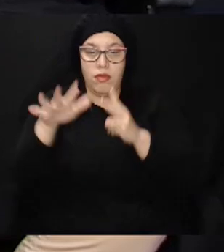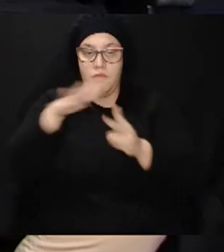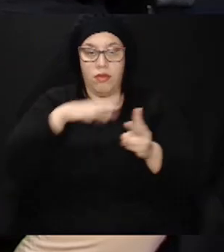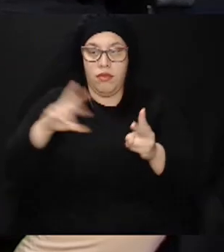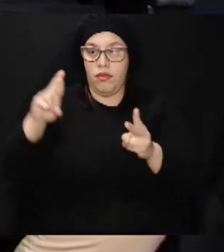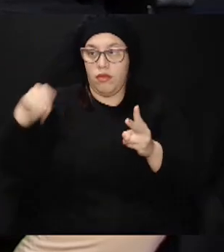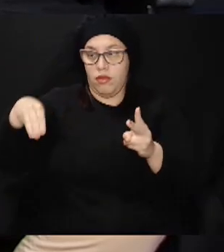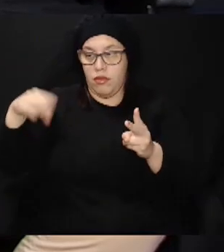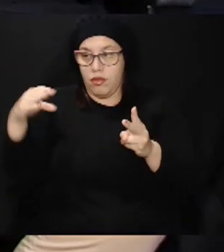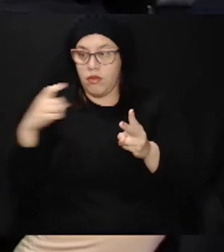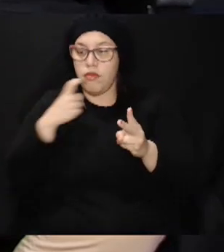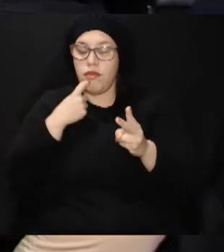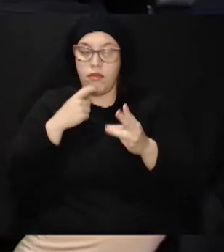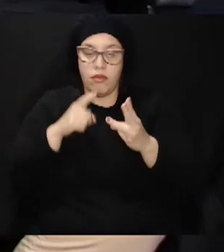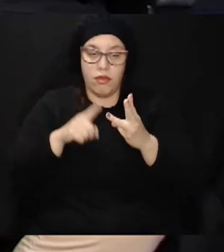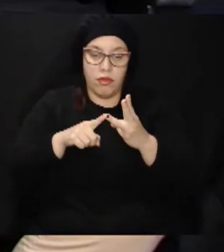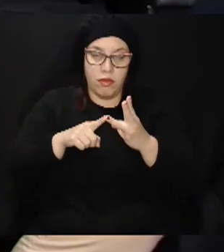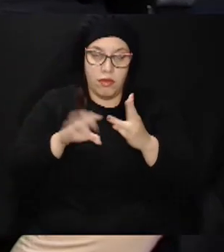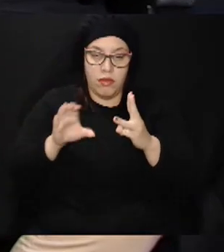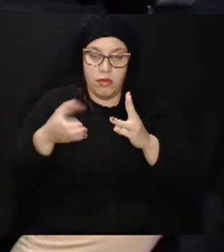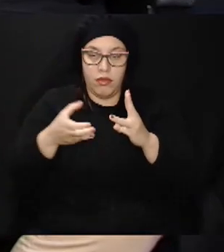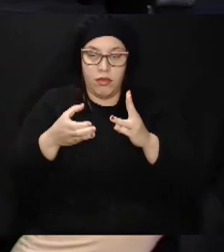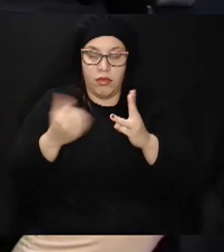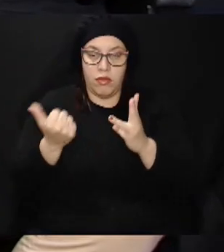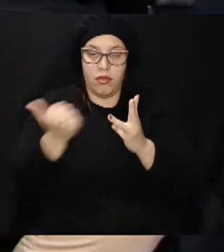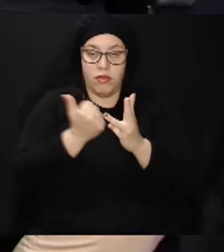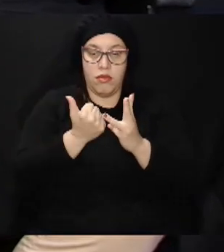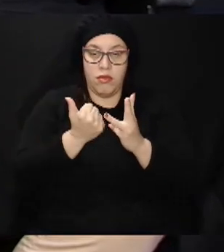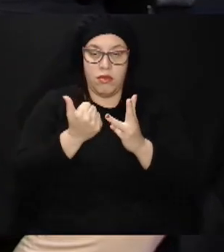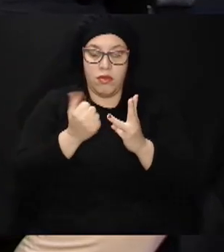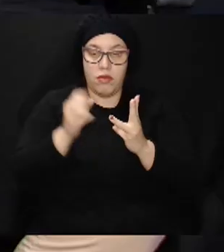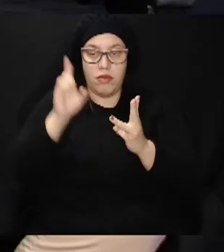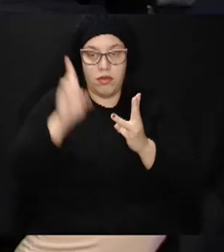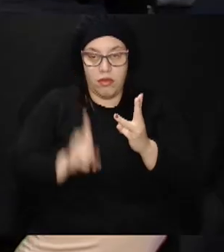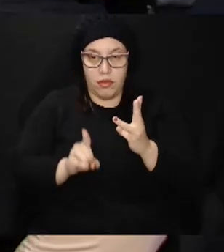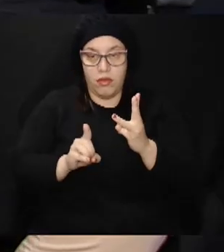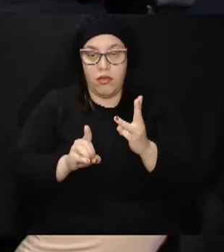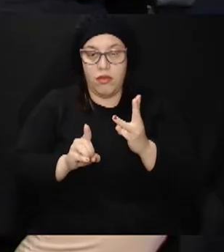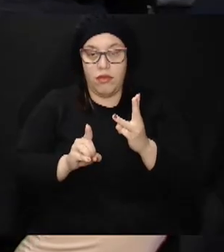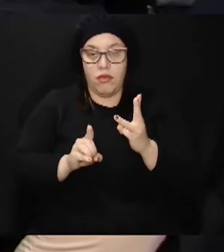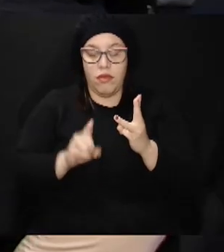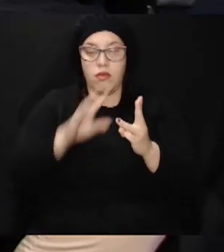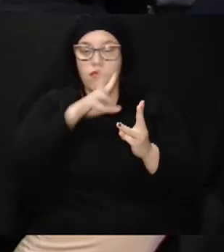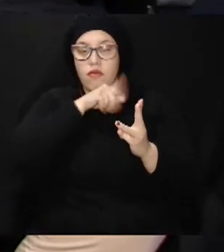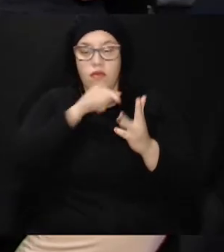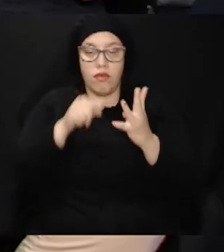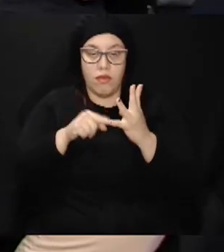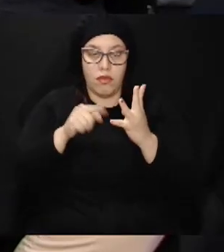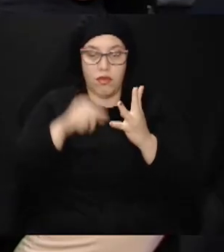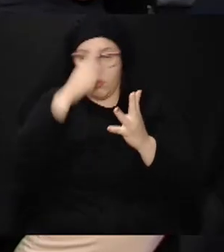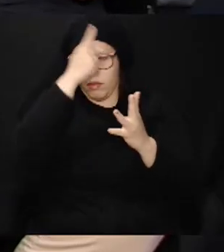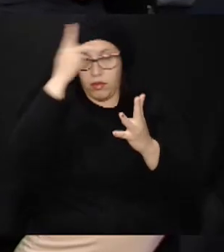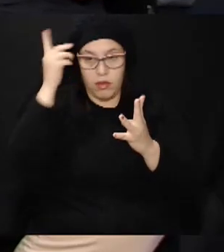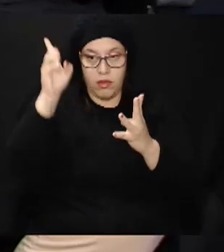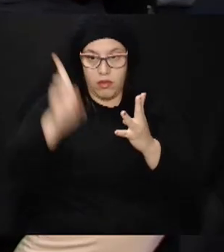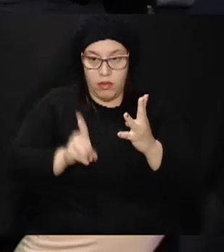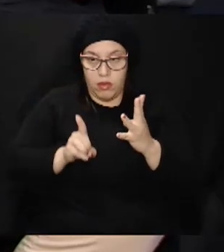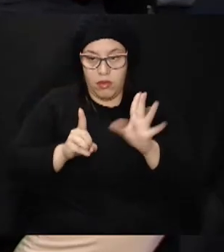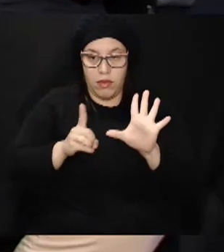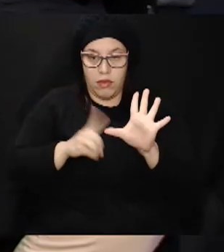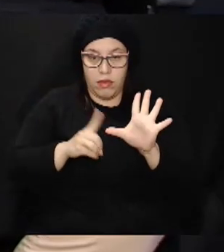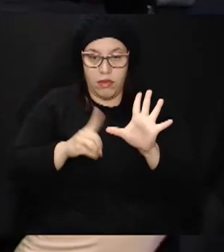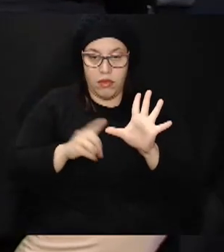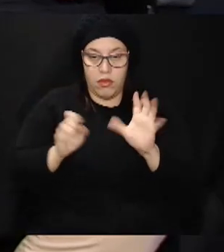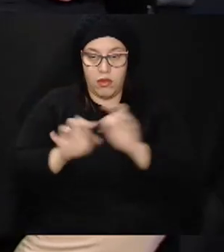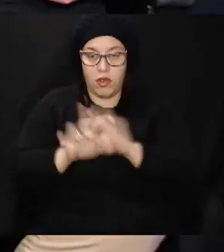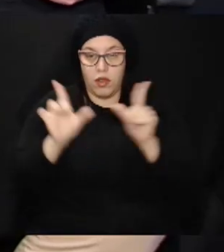de Campinas, a Comissão de Proteção e Defesa dos Direitos dos Animais, a Comissão das Pessoas com Deficiência ou Mobilidade